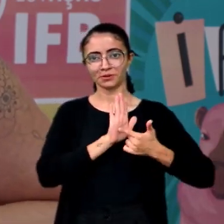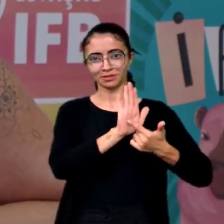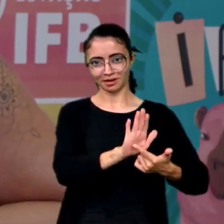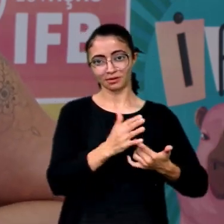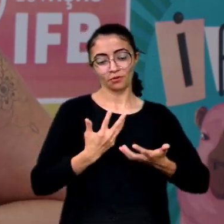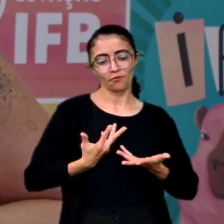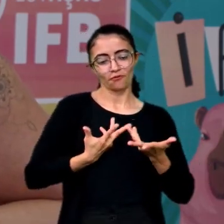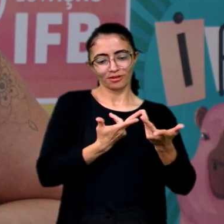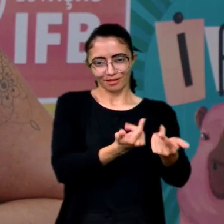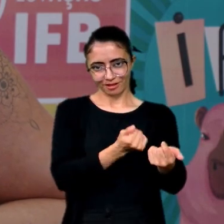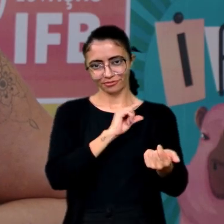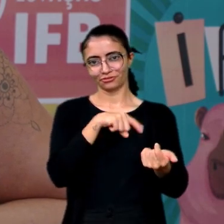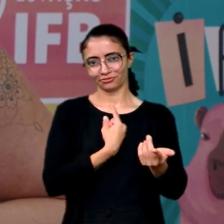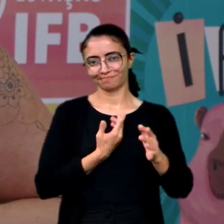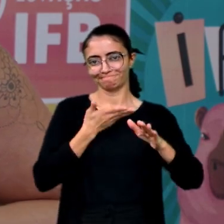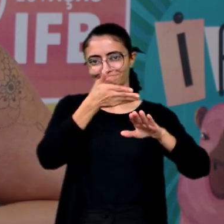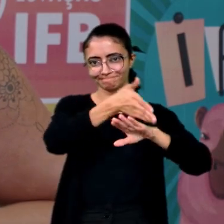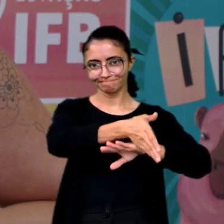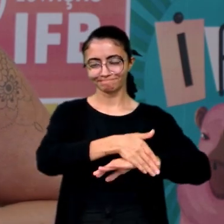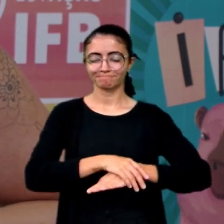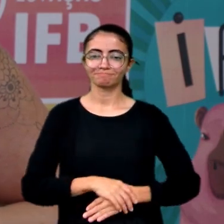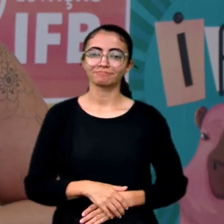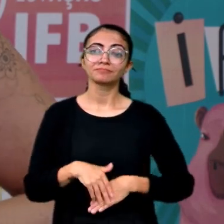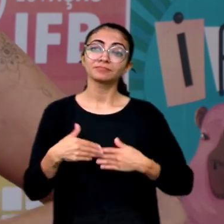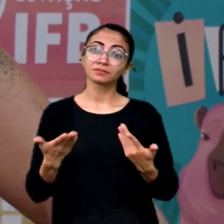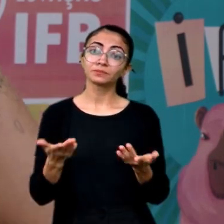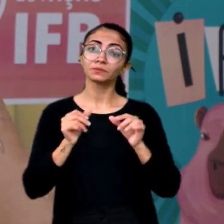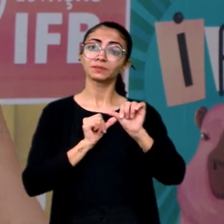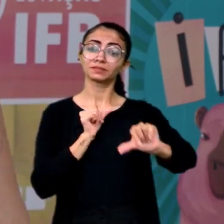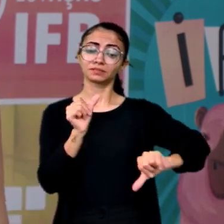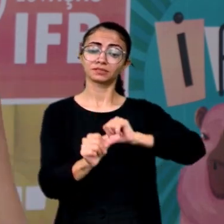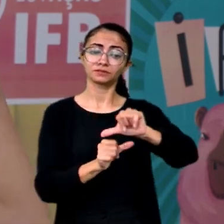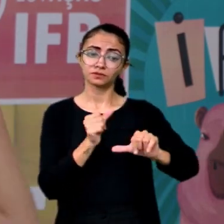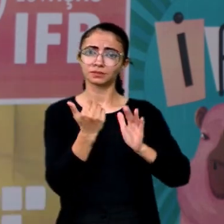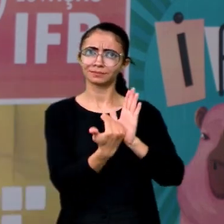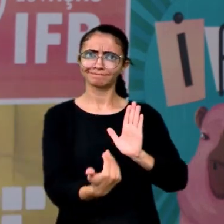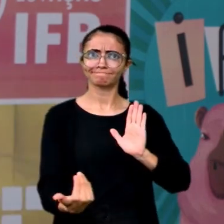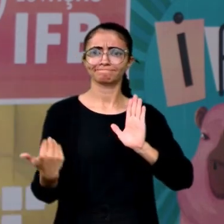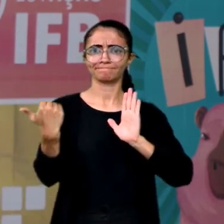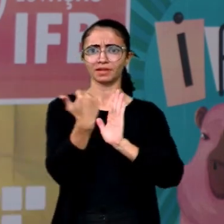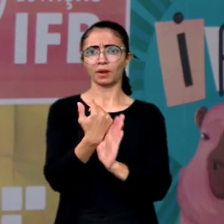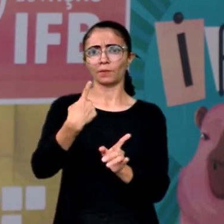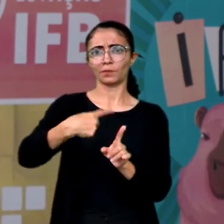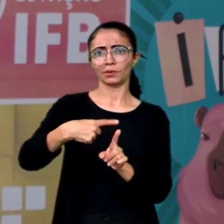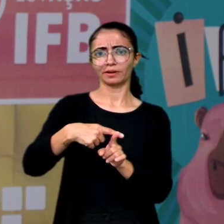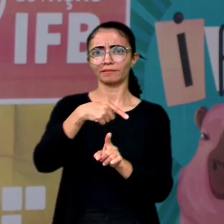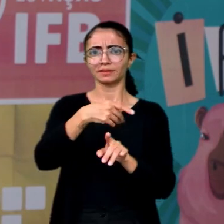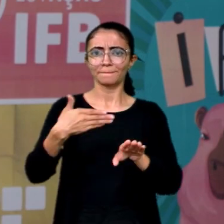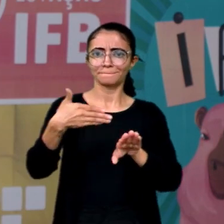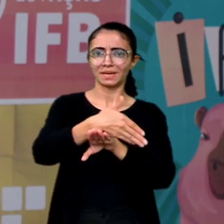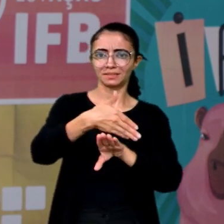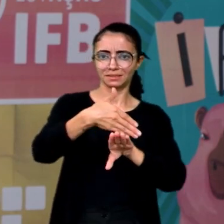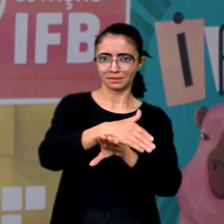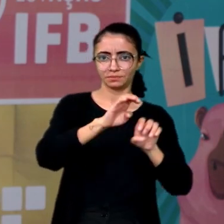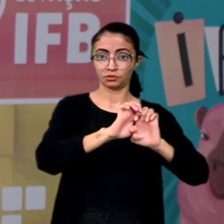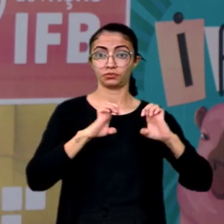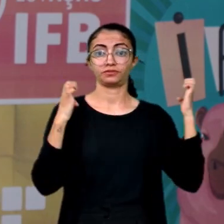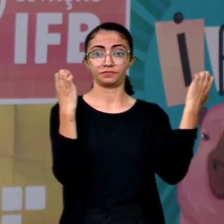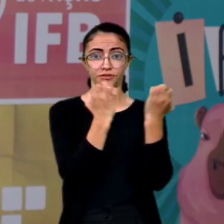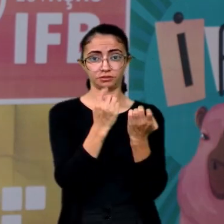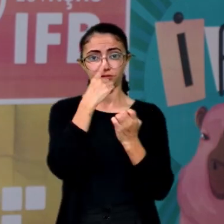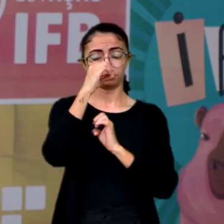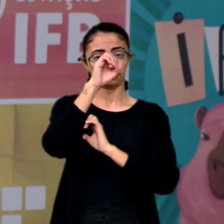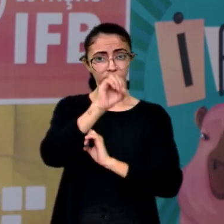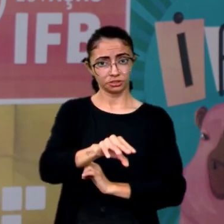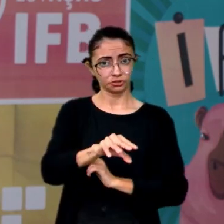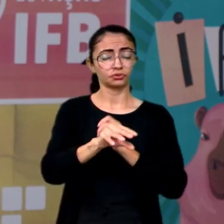convidaram também. Então, é uma transformação imensa, porque você, além de viver um evento lixo zero, né? Que já é uma experiência, é um